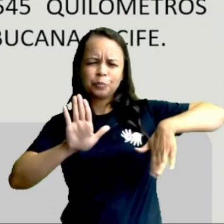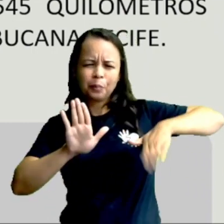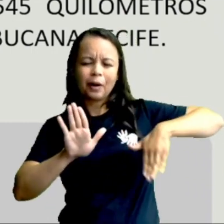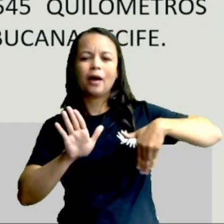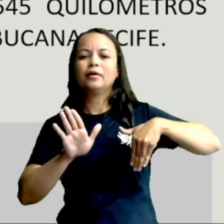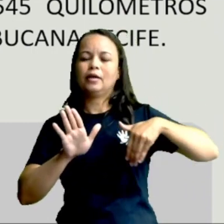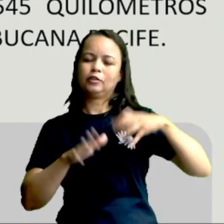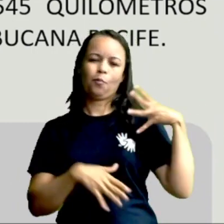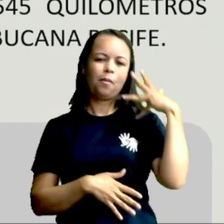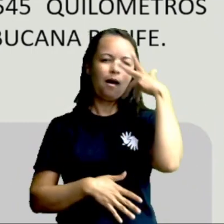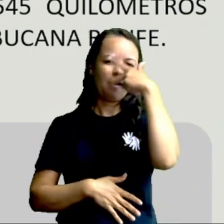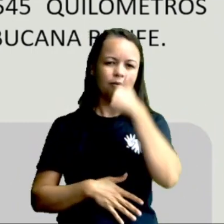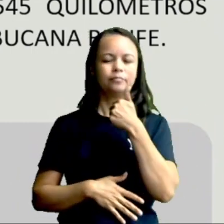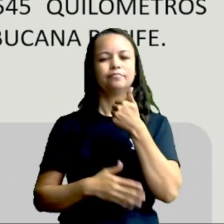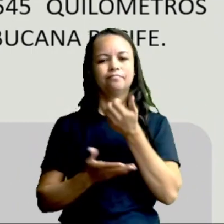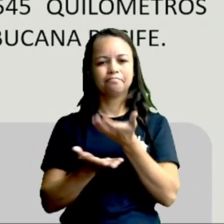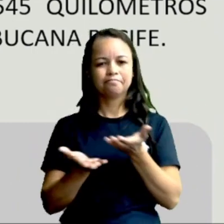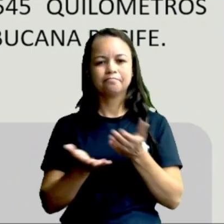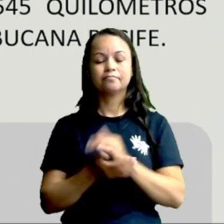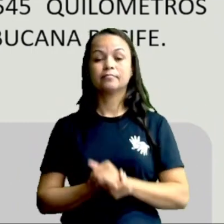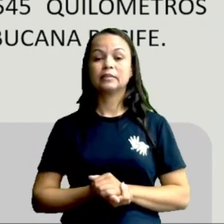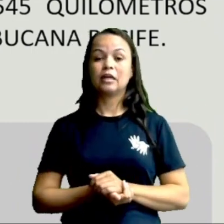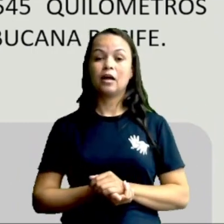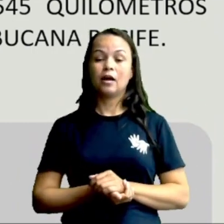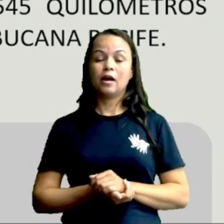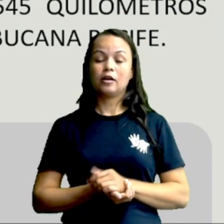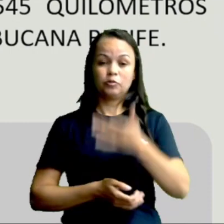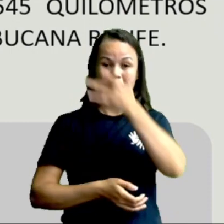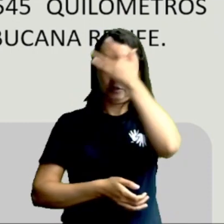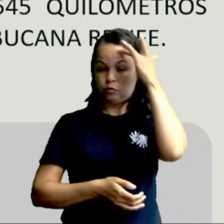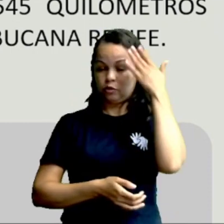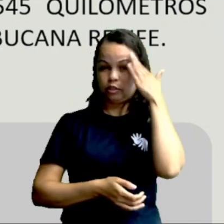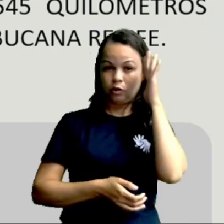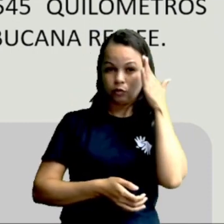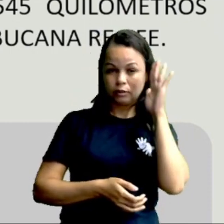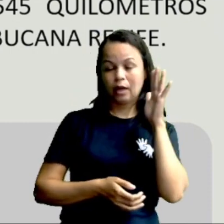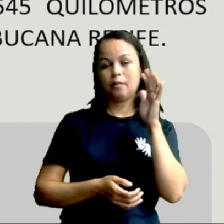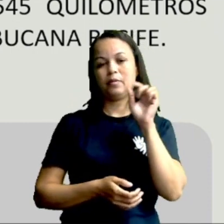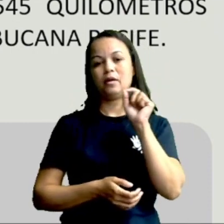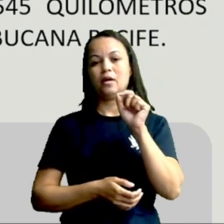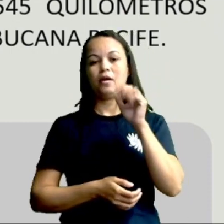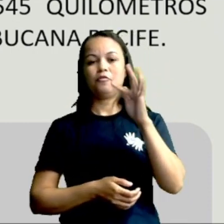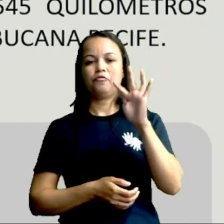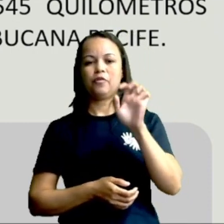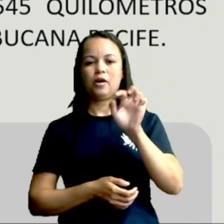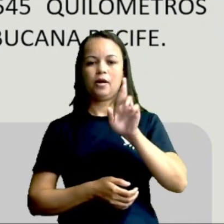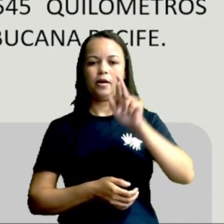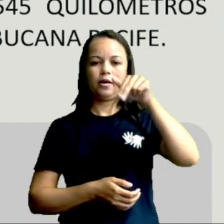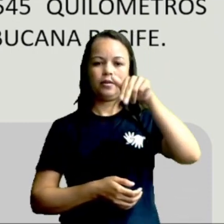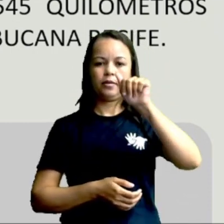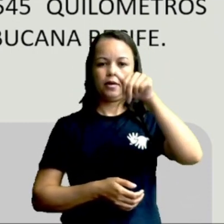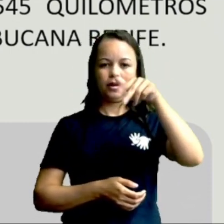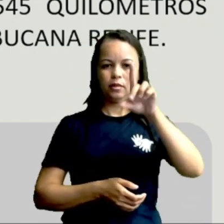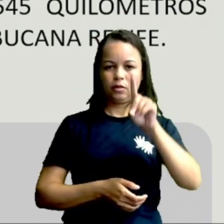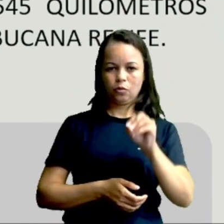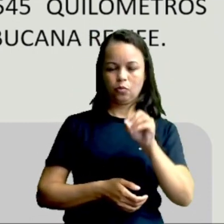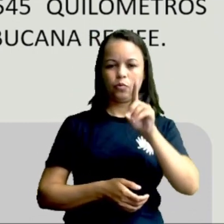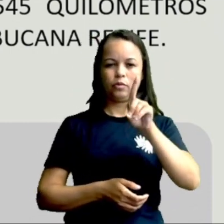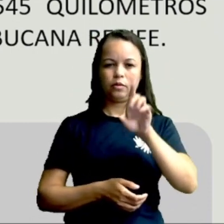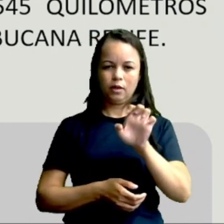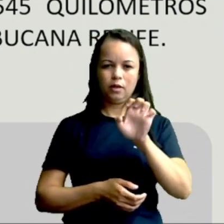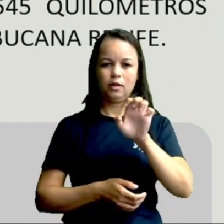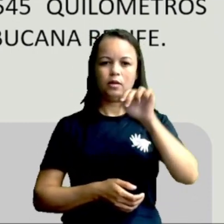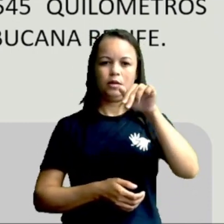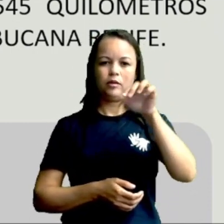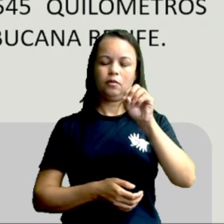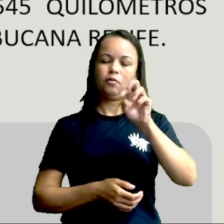são belíssimas. Para quem não sabe, Fernando de Noronha também faz parte do nosso estado, tá? Então,